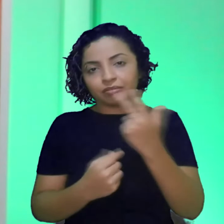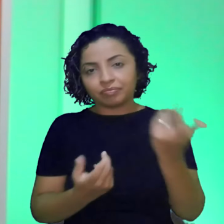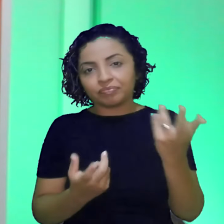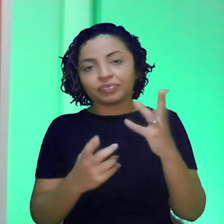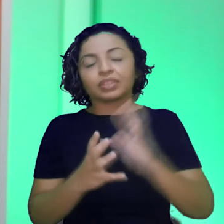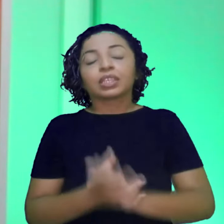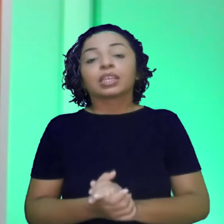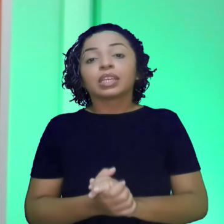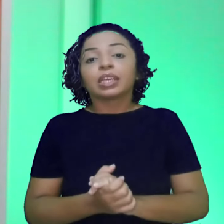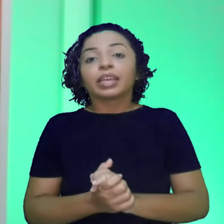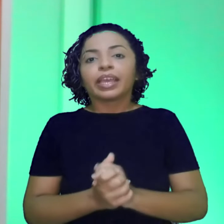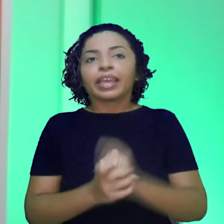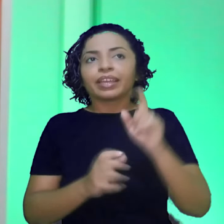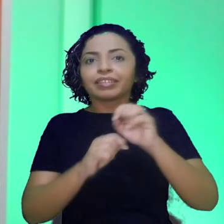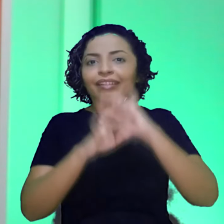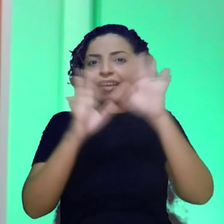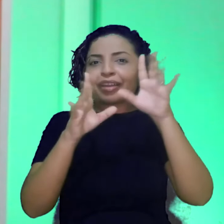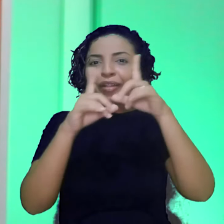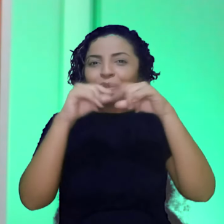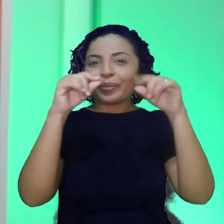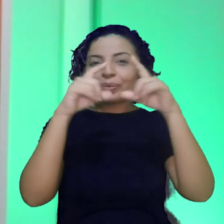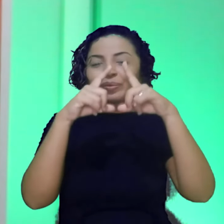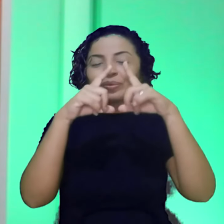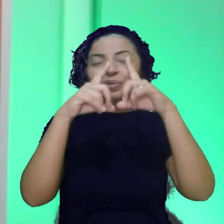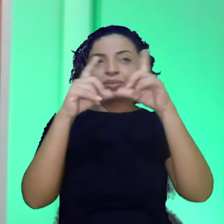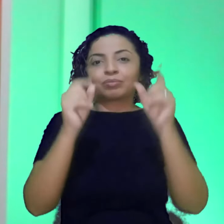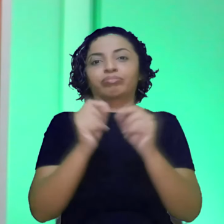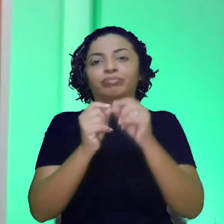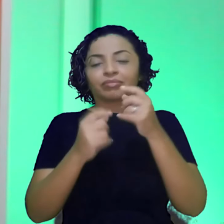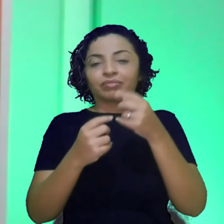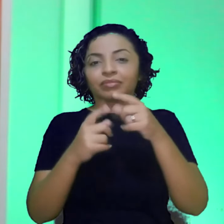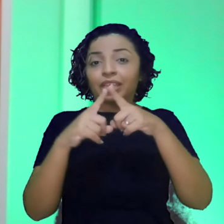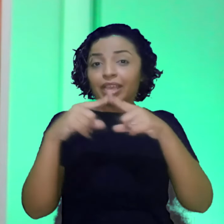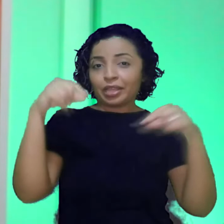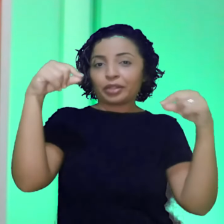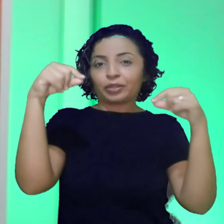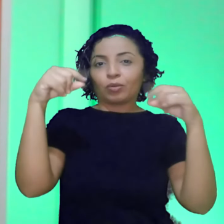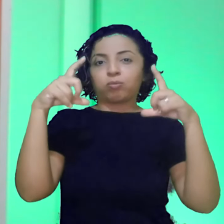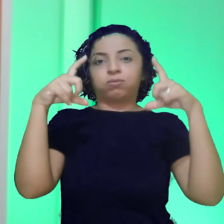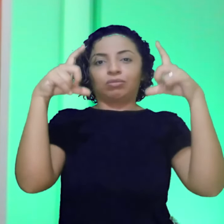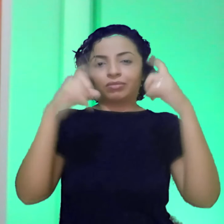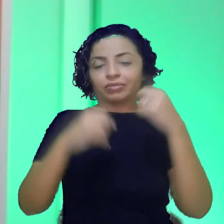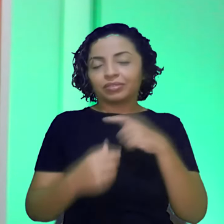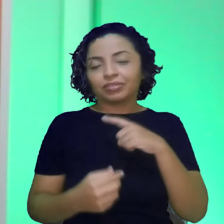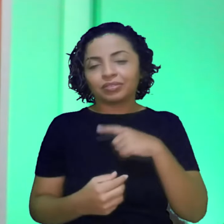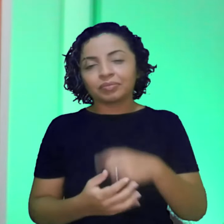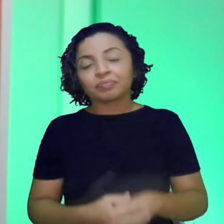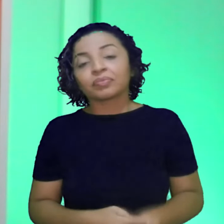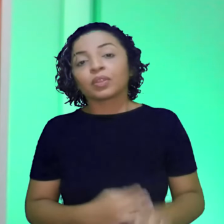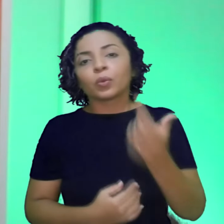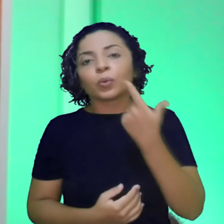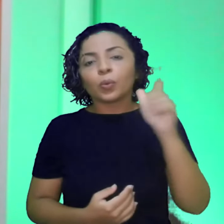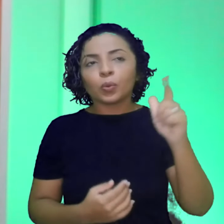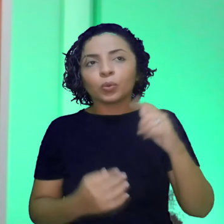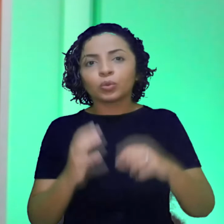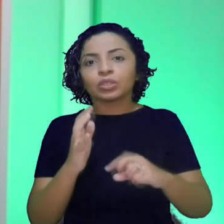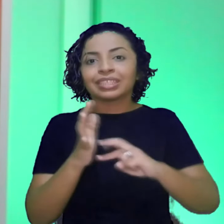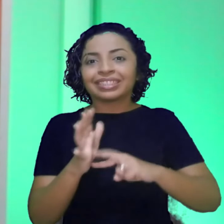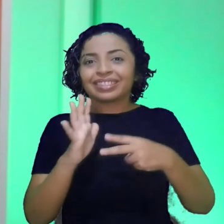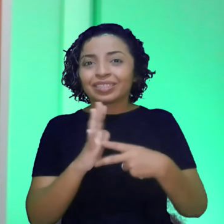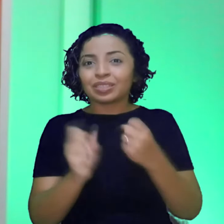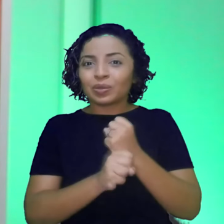lua cheia. Interessante. E Trilha Estreita ao Confim, que dá título ao livro, que teria a tradução de 4